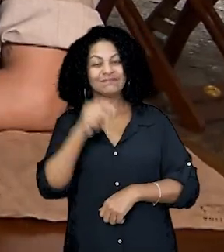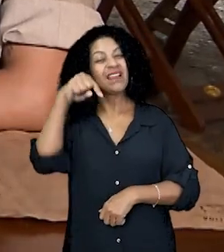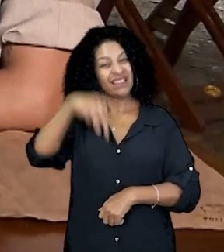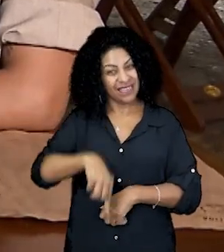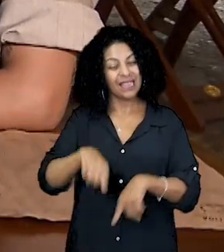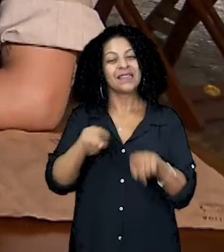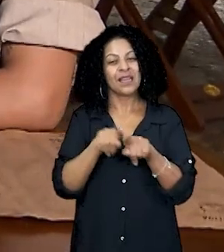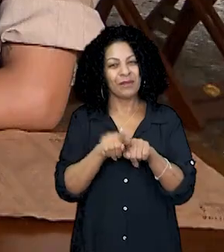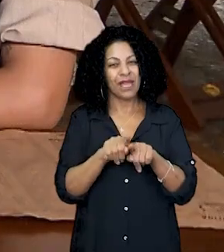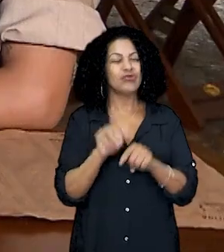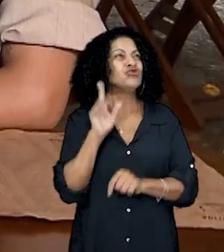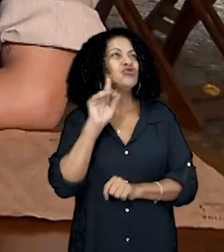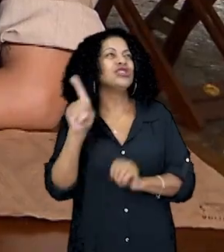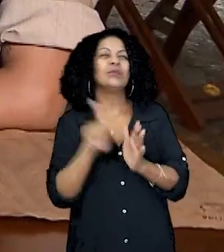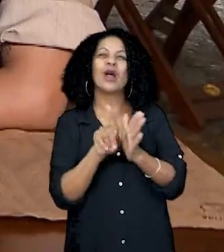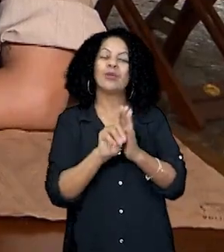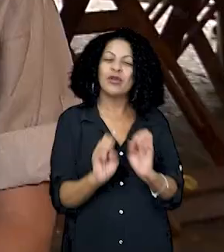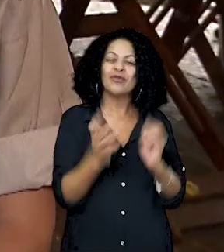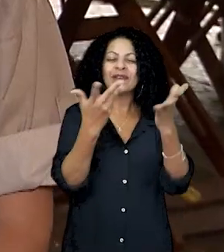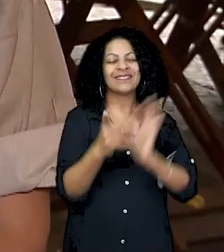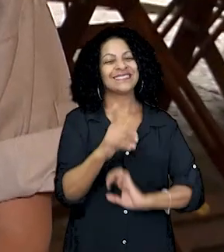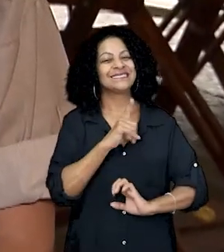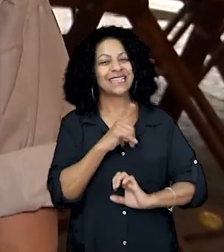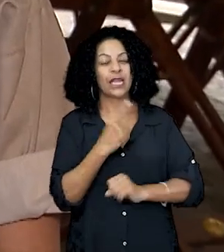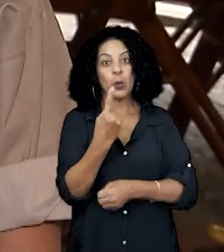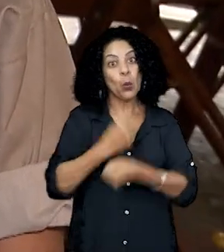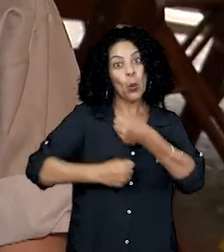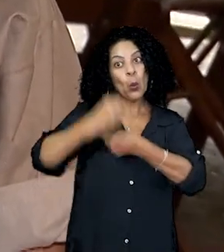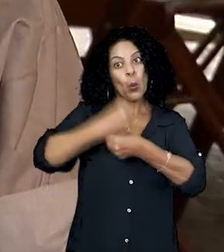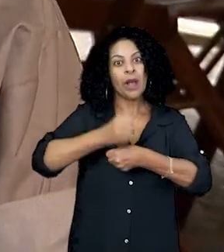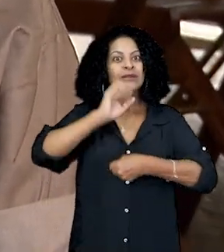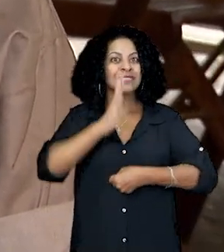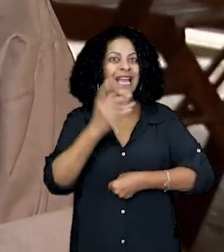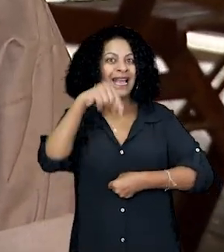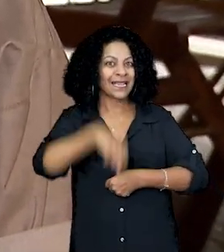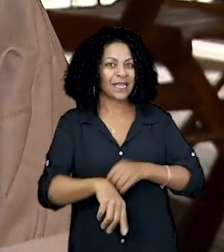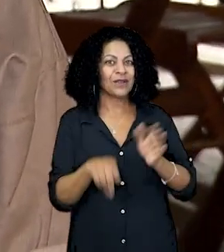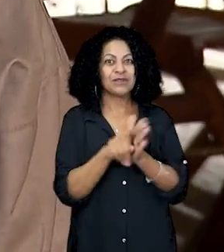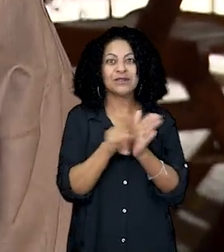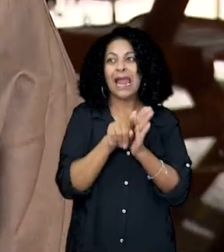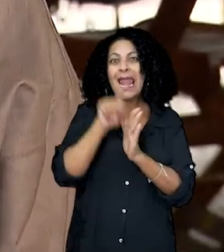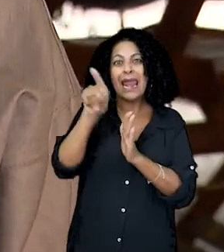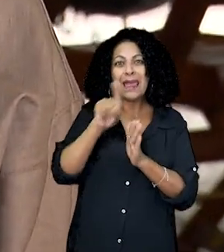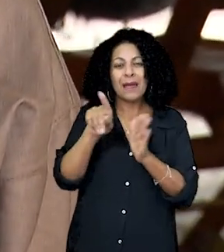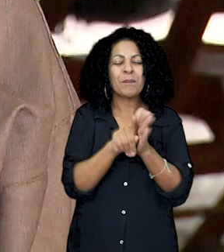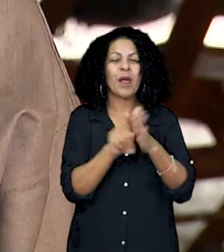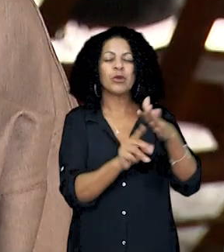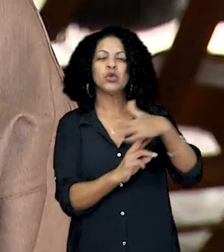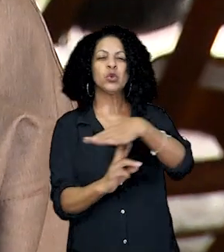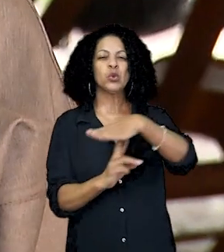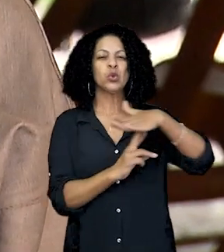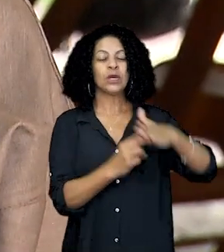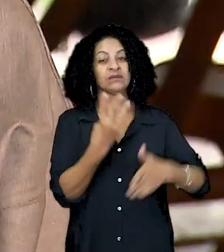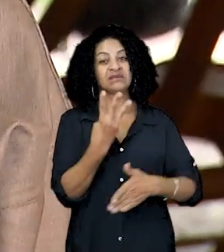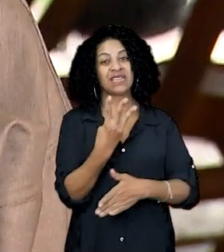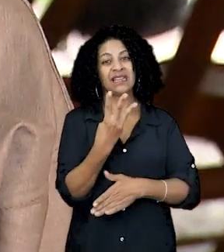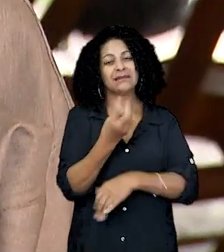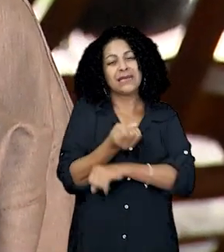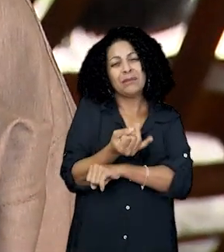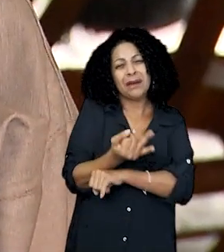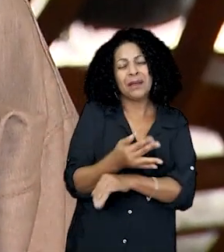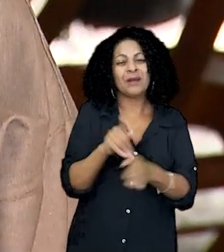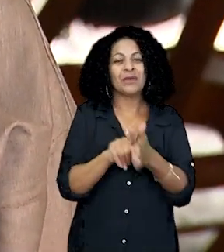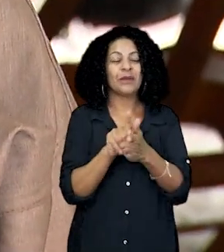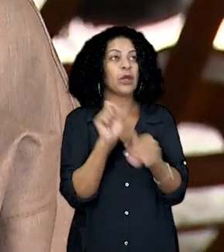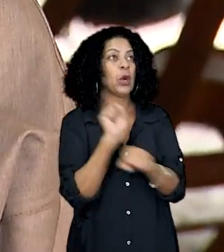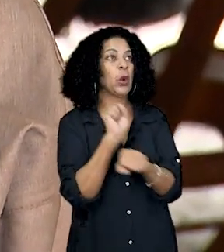inclusive aqui, em época de evento. Há um ano atrás, você estaria me vendo lá na rodoviária, 3 horas da manhã, esperando